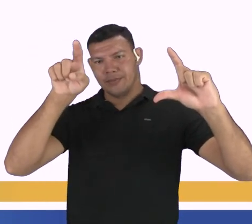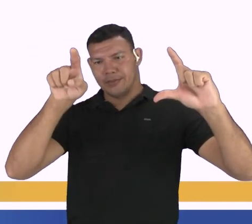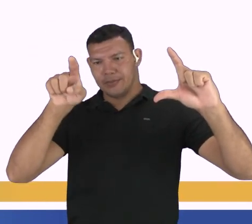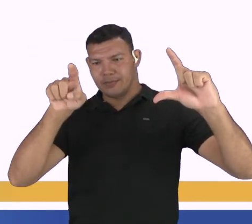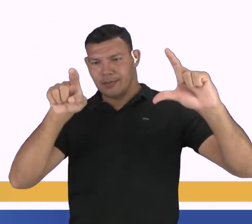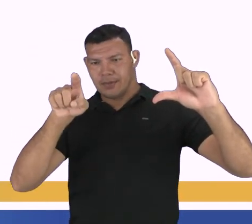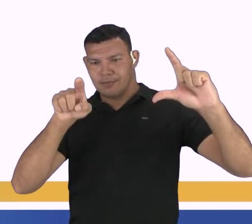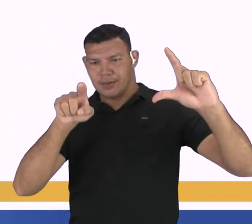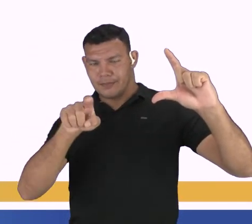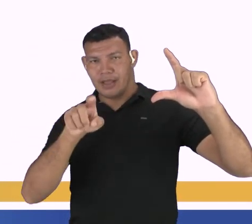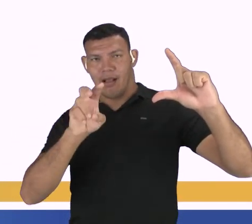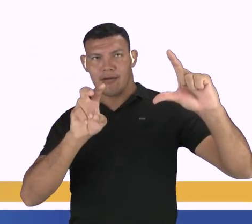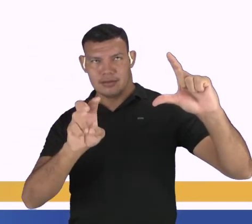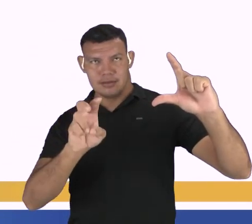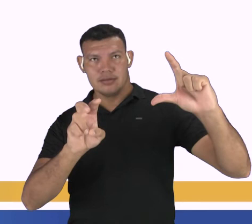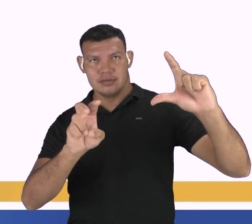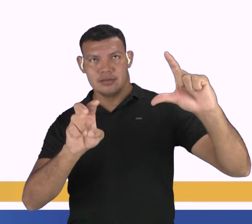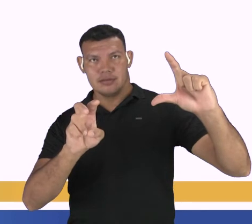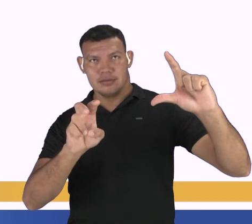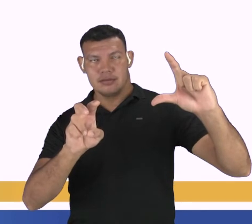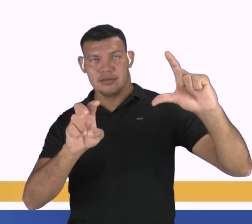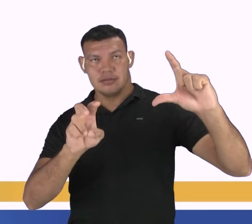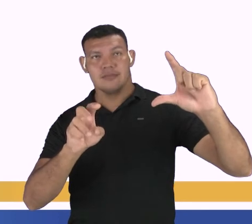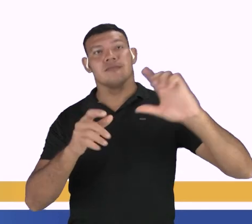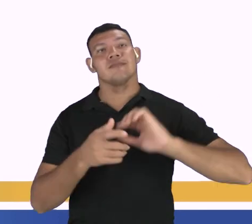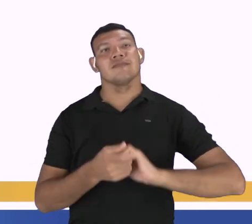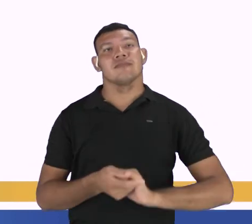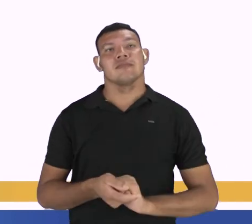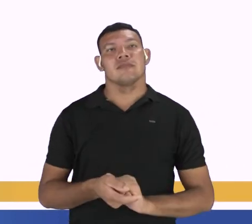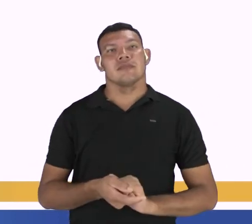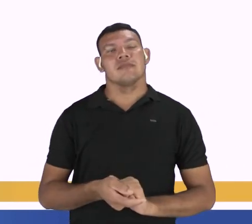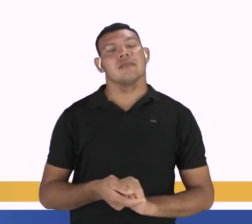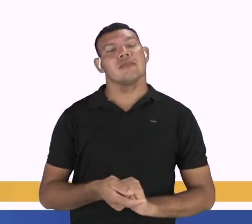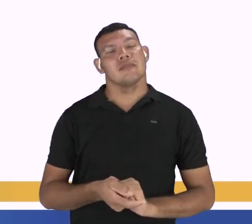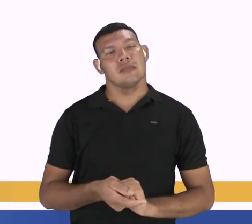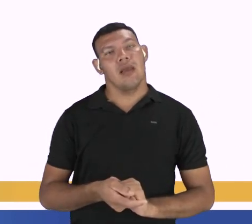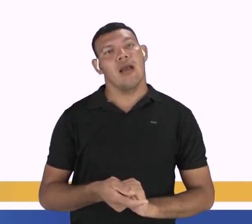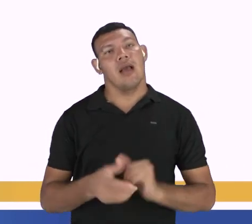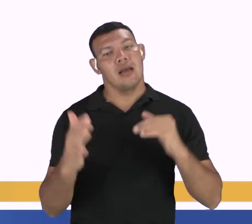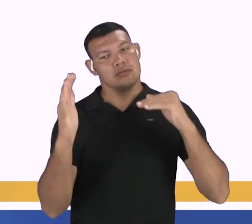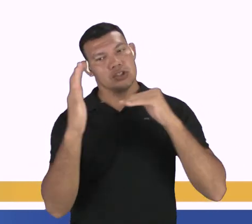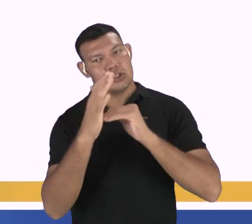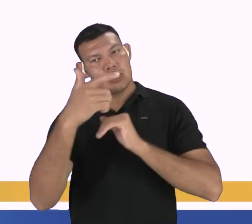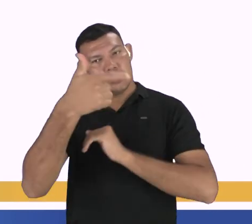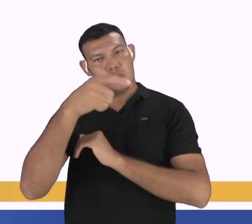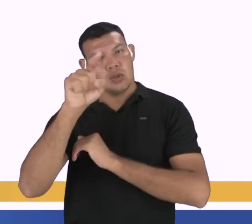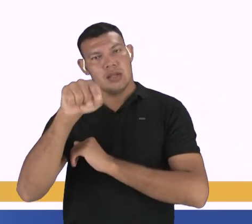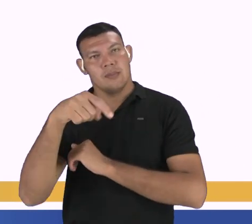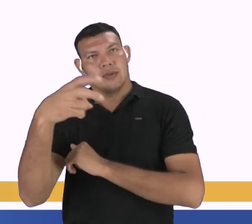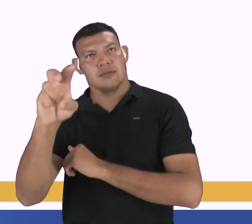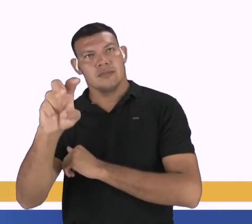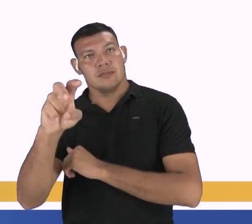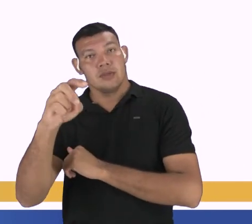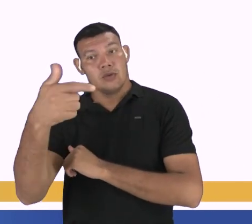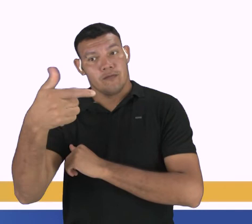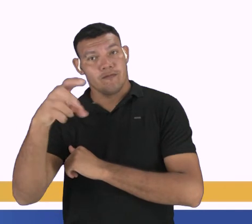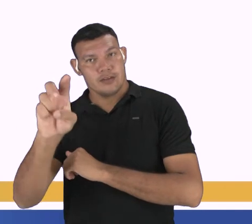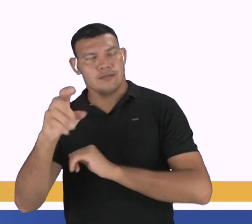até 2 horas e 20... até o 5, né, para ser 2 horas e 25 minutos. Gente, observe o seguinte.